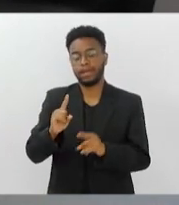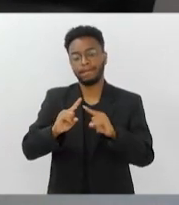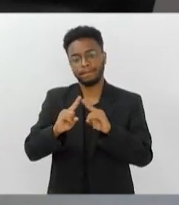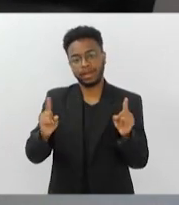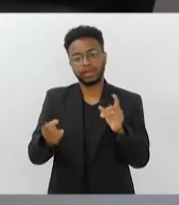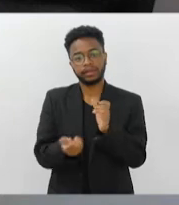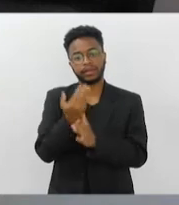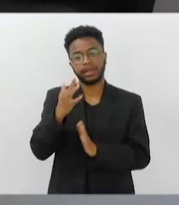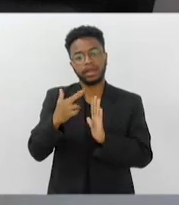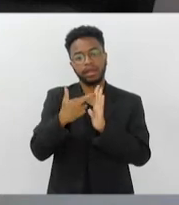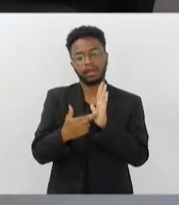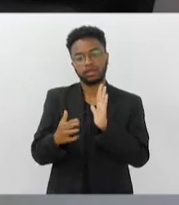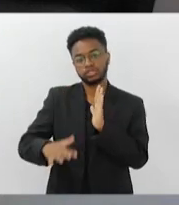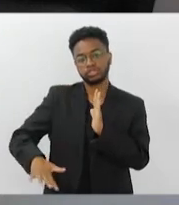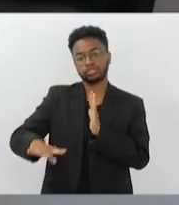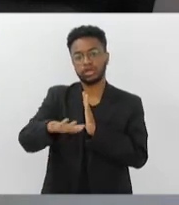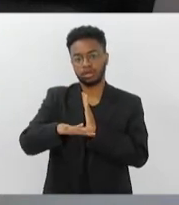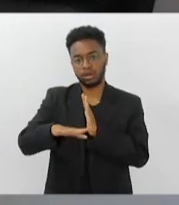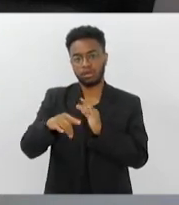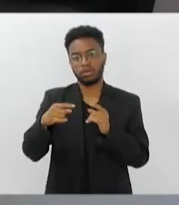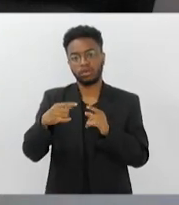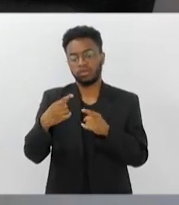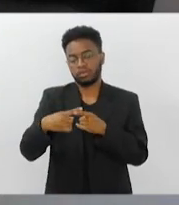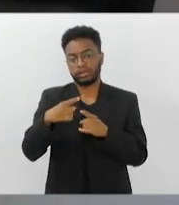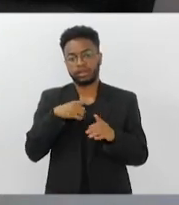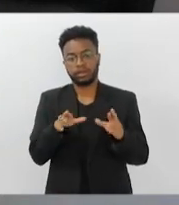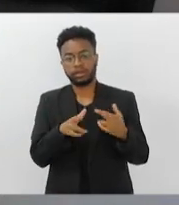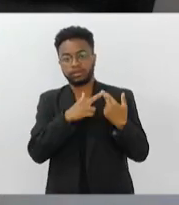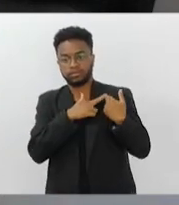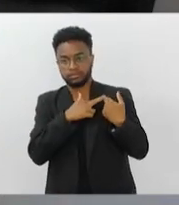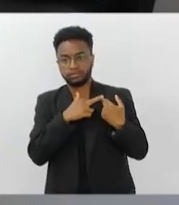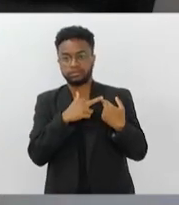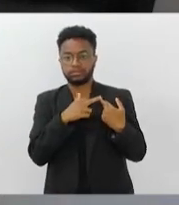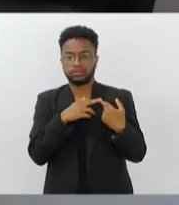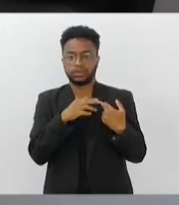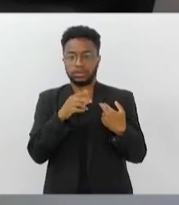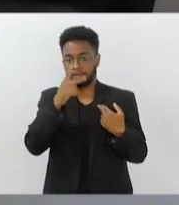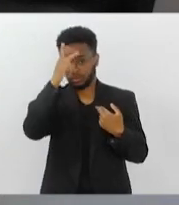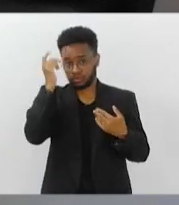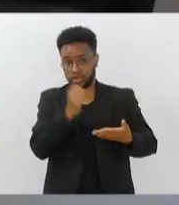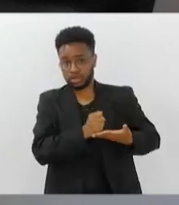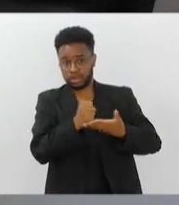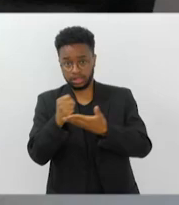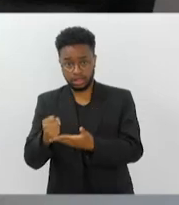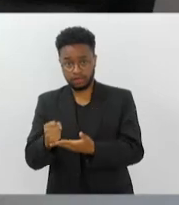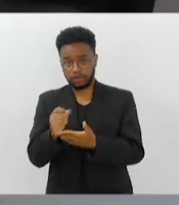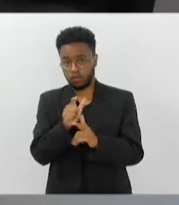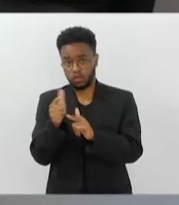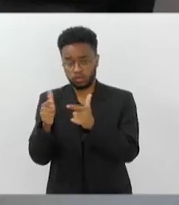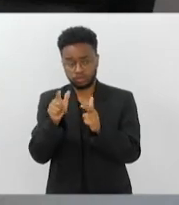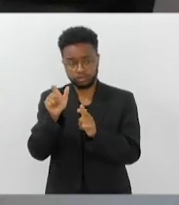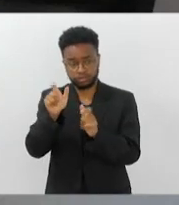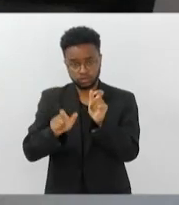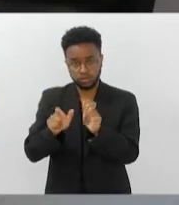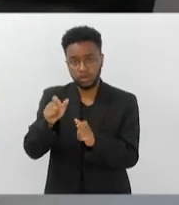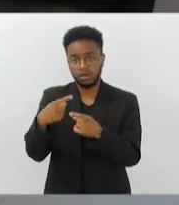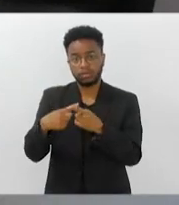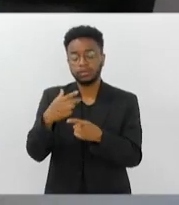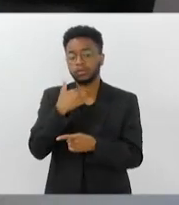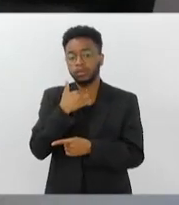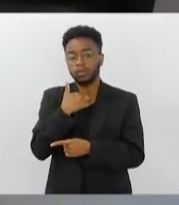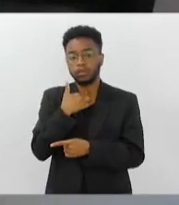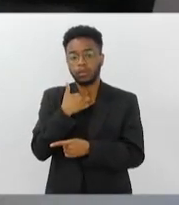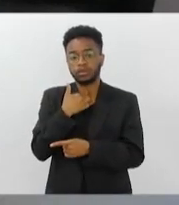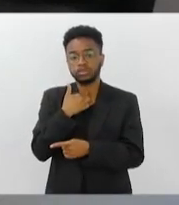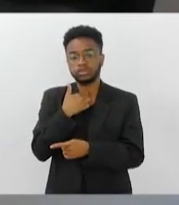criando uma regra geral no sentido de responsabilizar quem carrega passageiros, no sentido de que não pode deixá-los